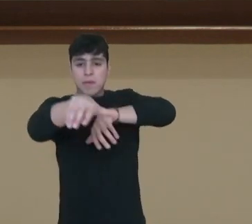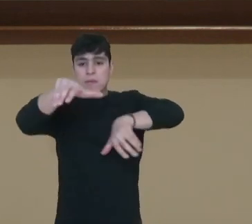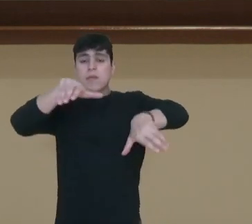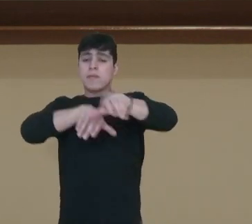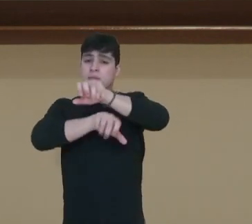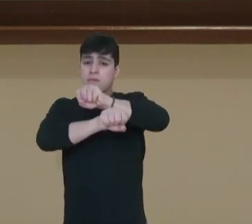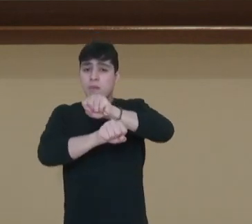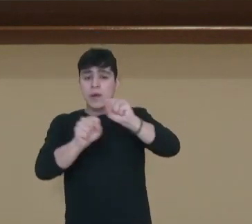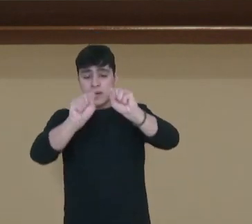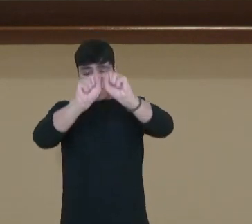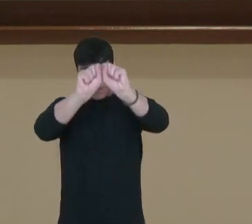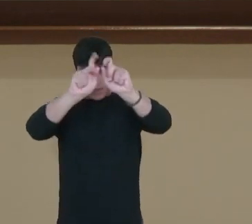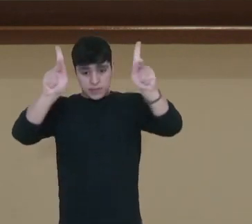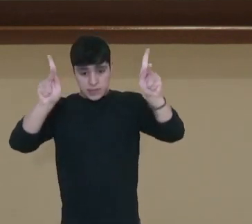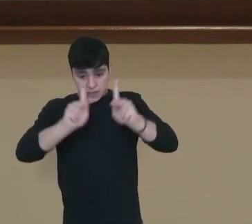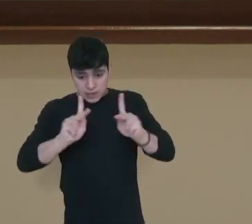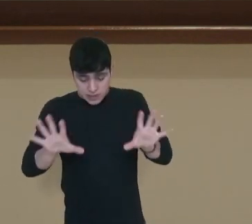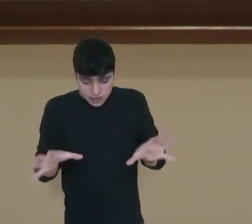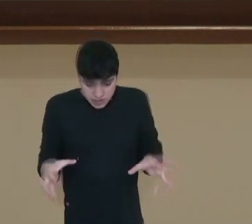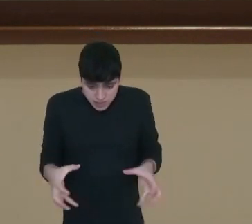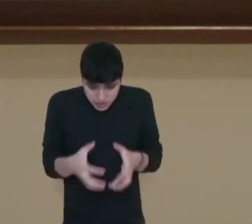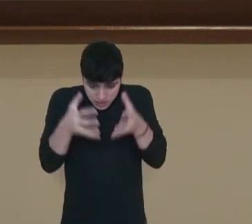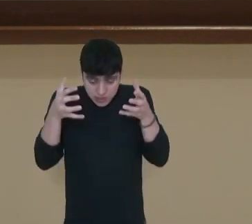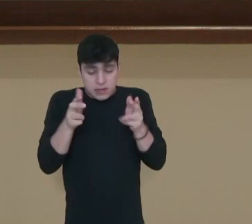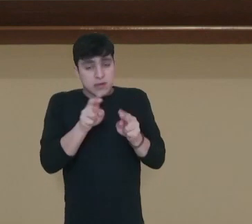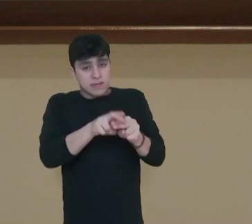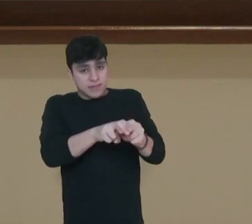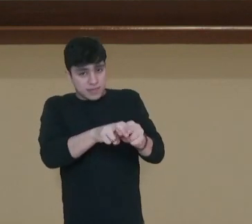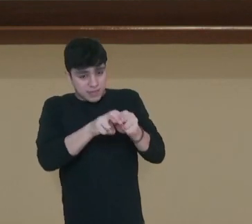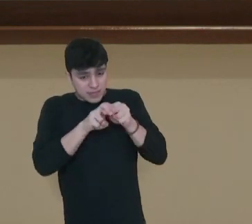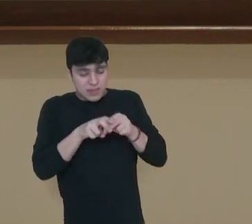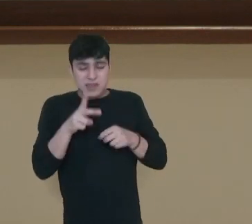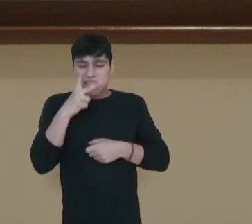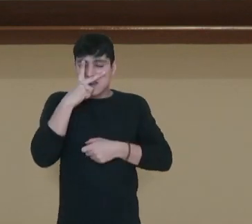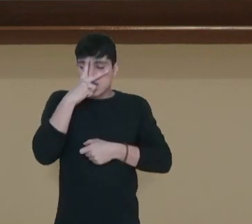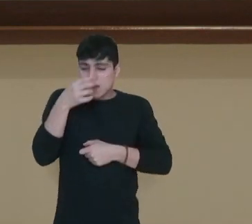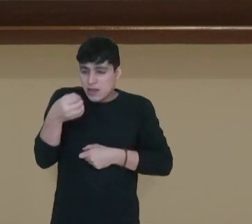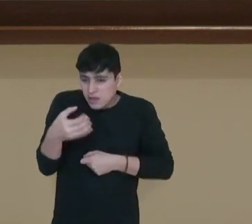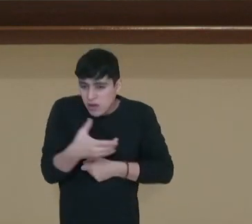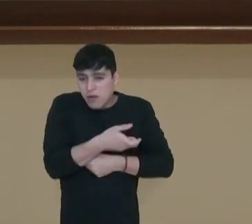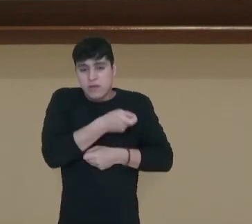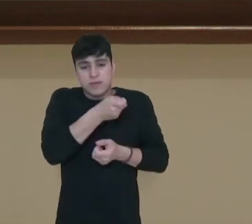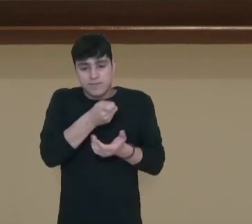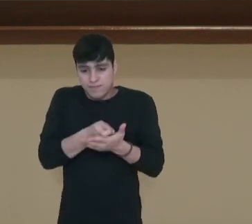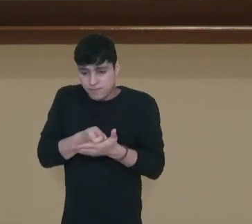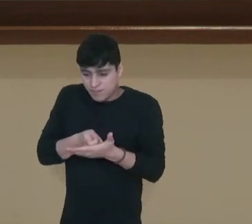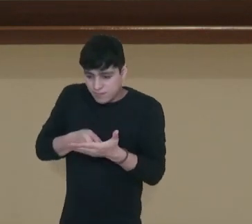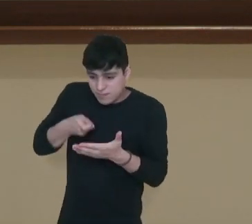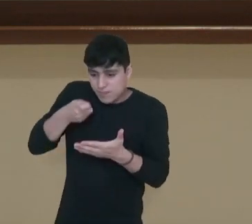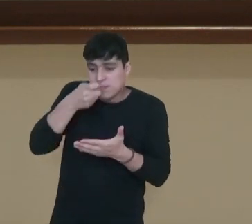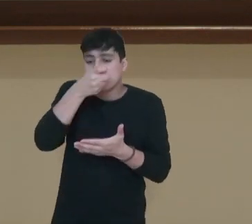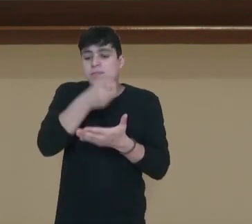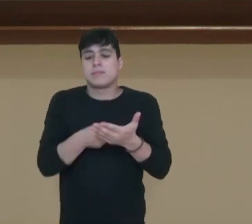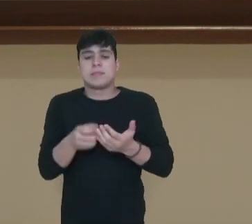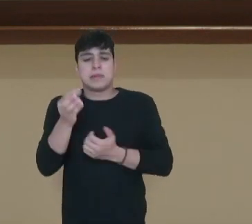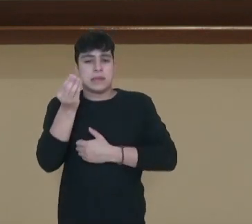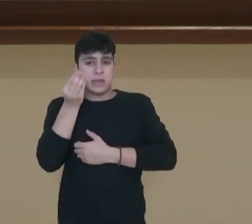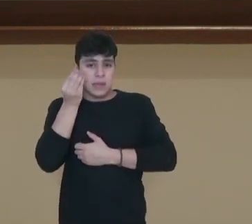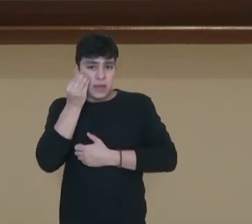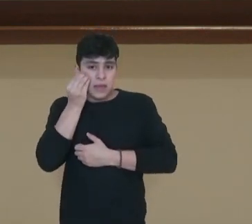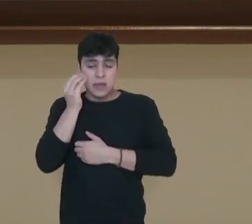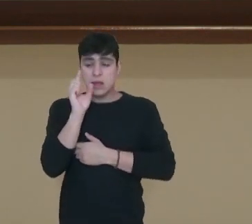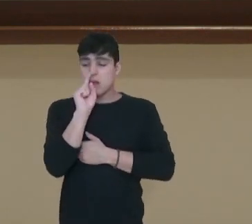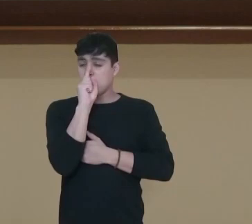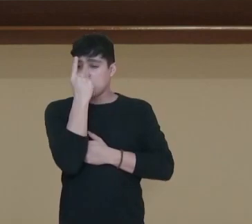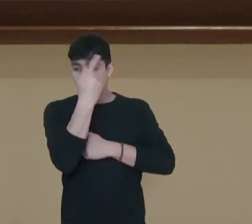viver pacificamente. Bom, em meio a essa nova luta de Gandhi por uma união de